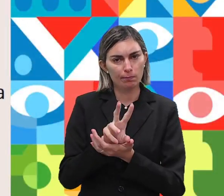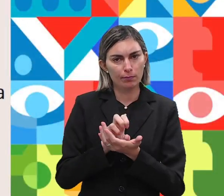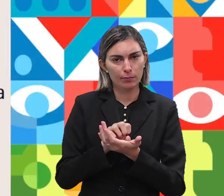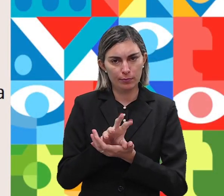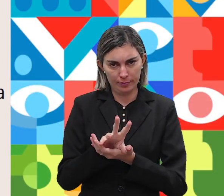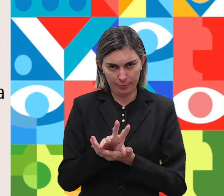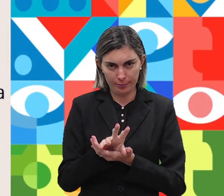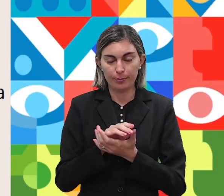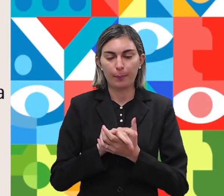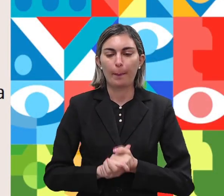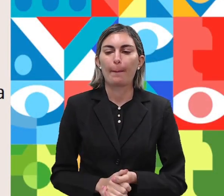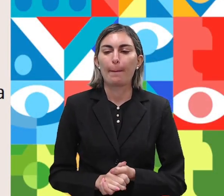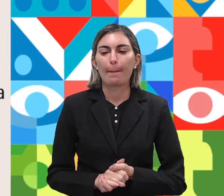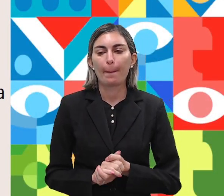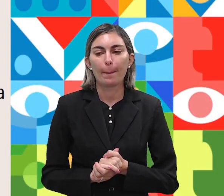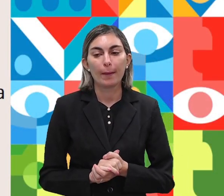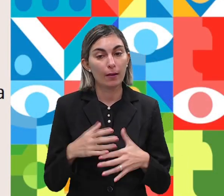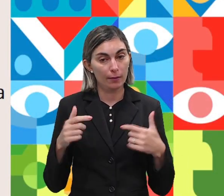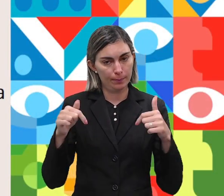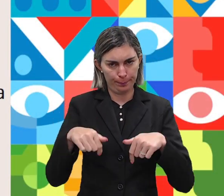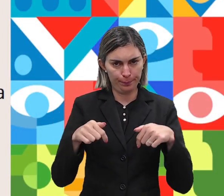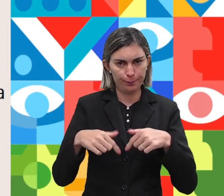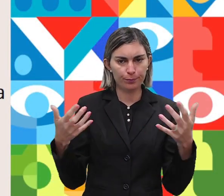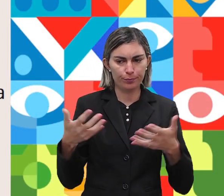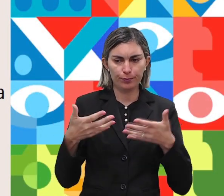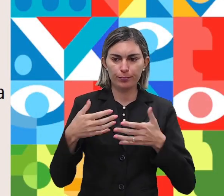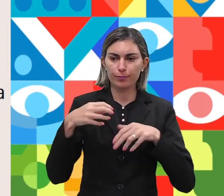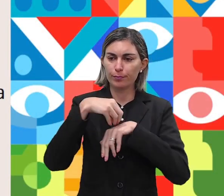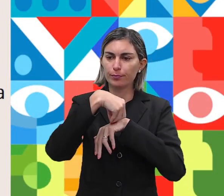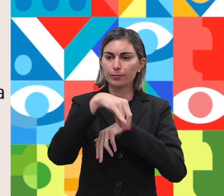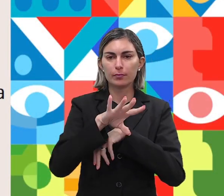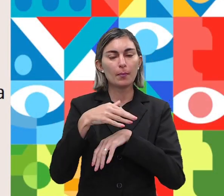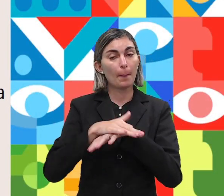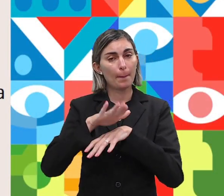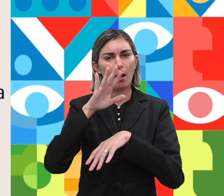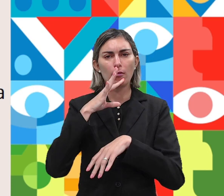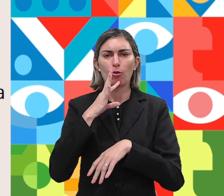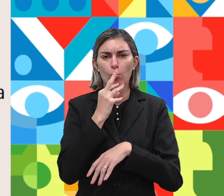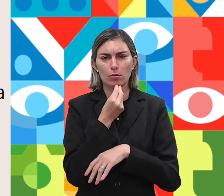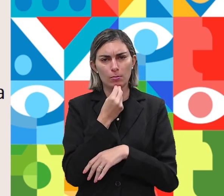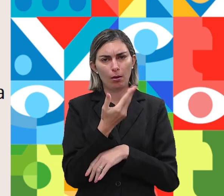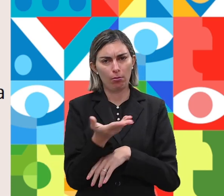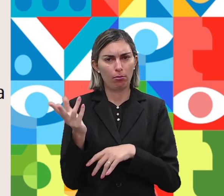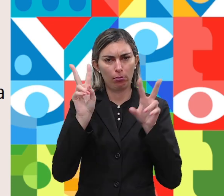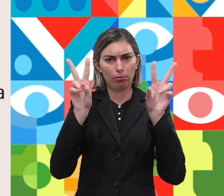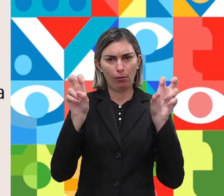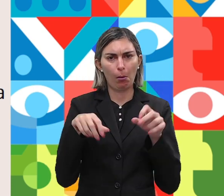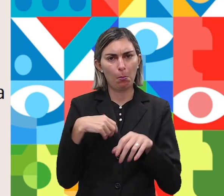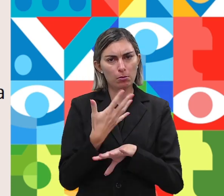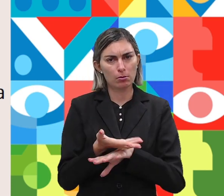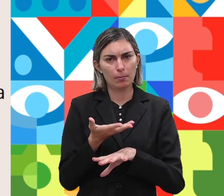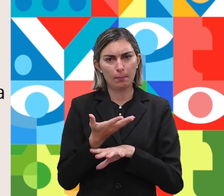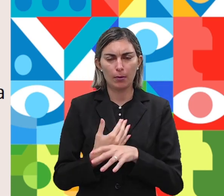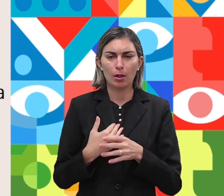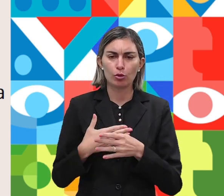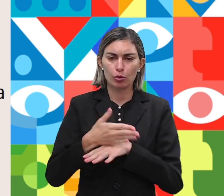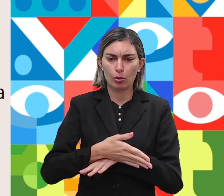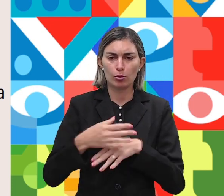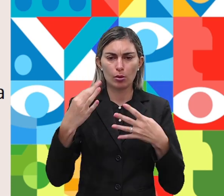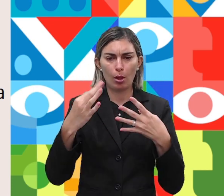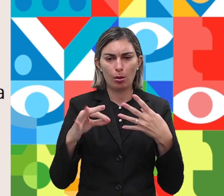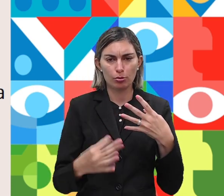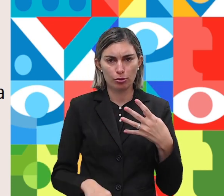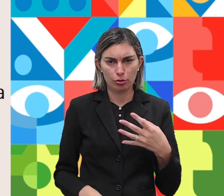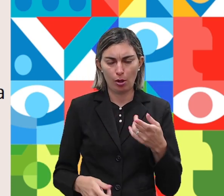Antônio Carlos da Costa. Estou aqui hoje para trazer mais conhecimentos a respeito da nossa disciplina de Introdução à Logística